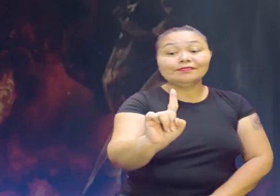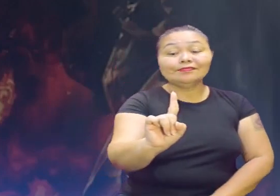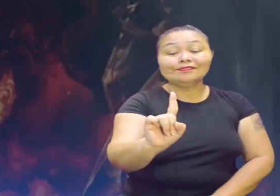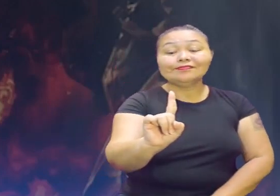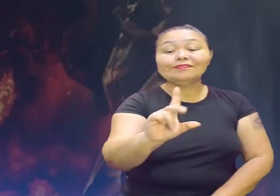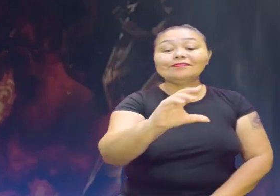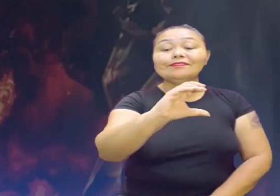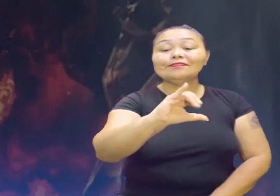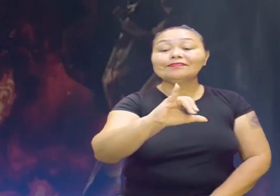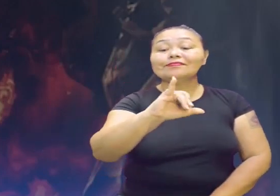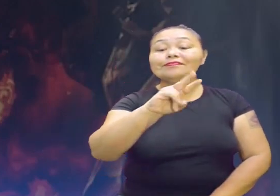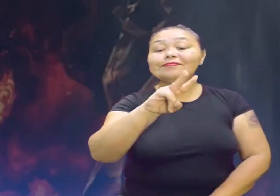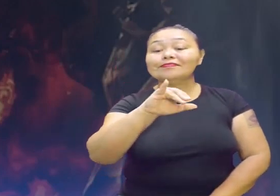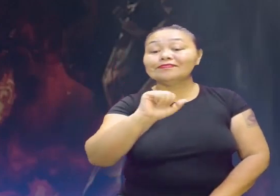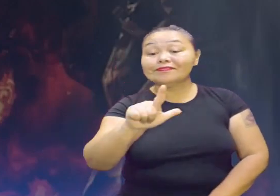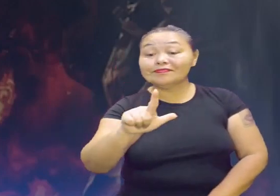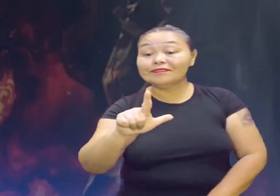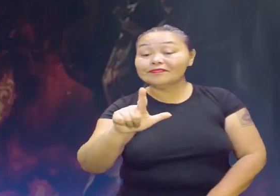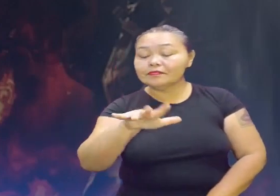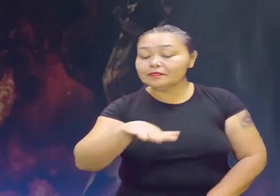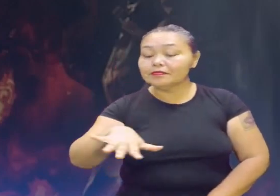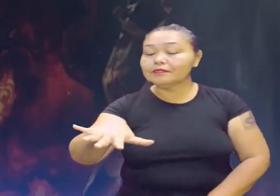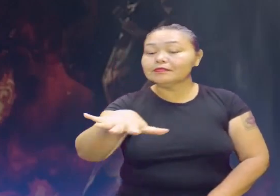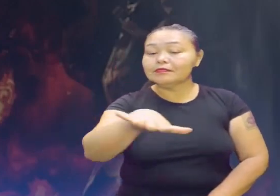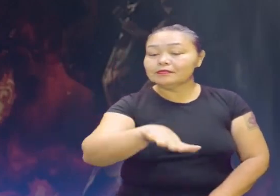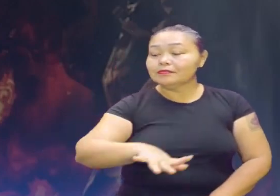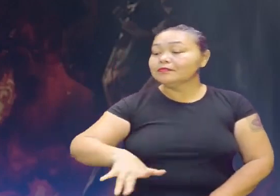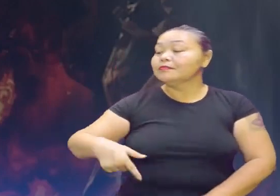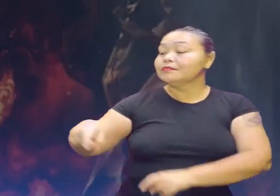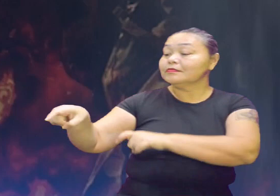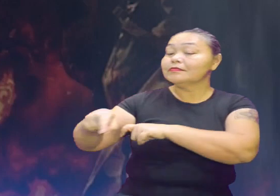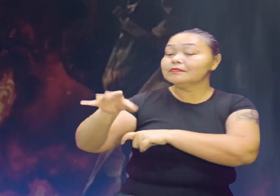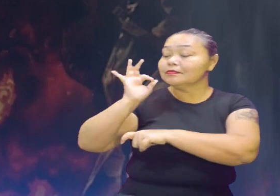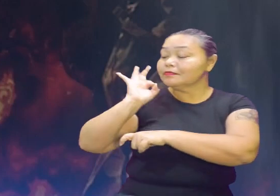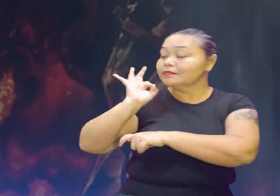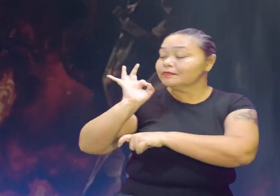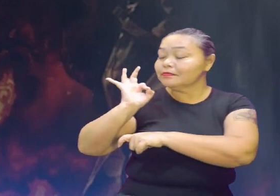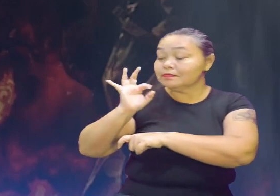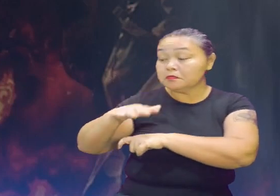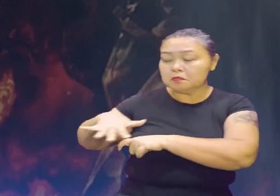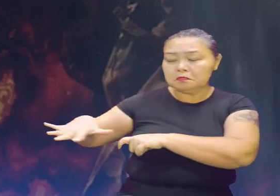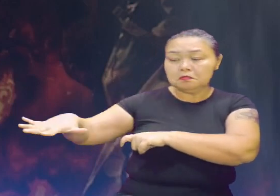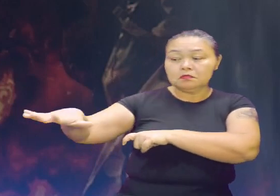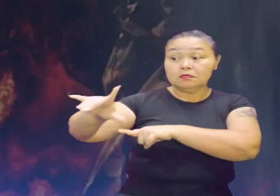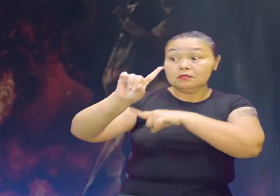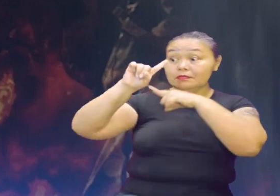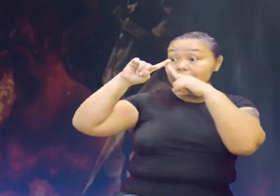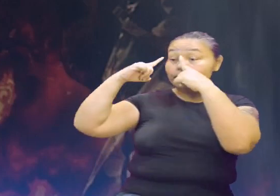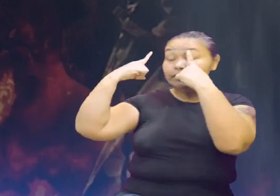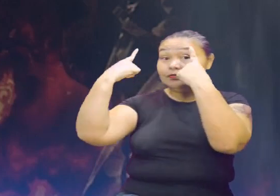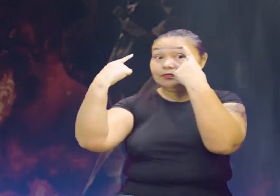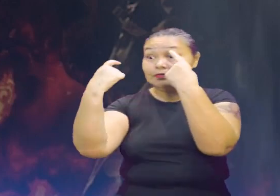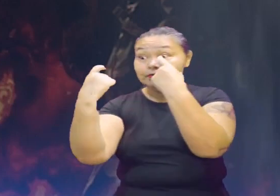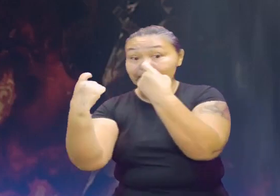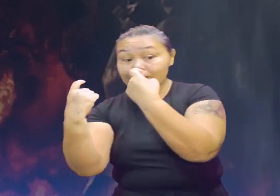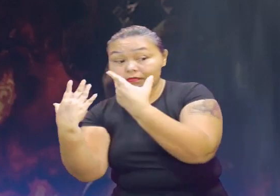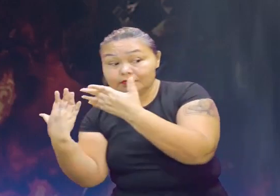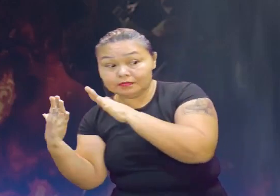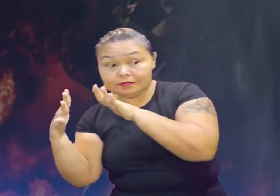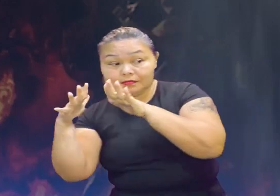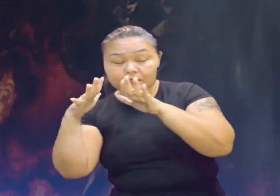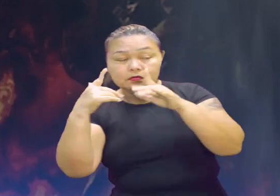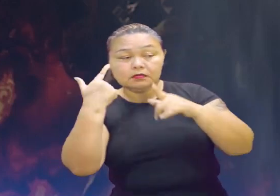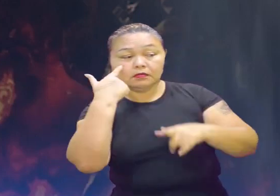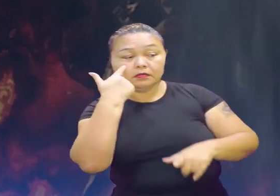os civis. Porque os civis, os cafeicultores, os grandes interessados nisso, estavam